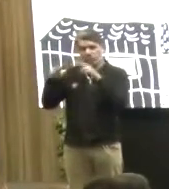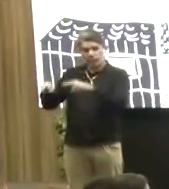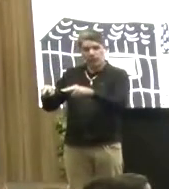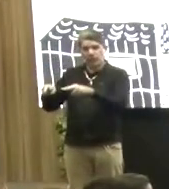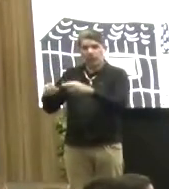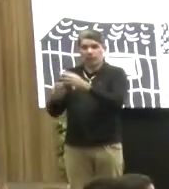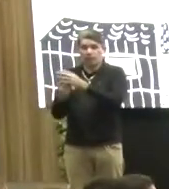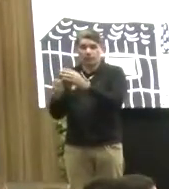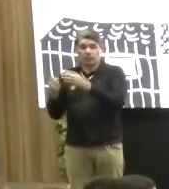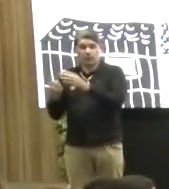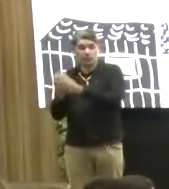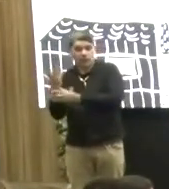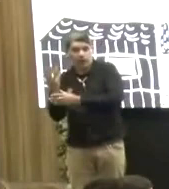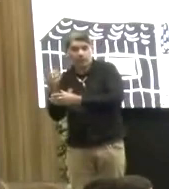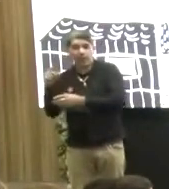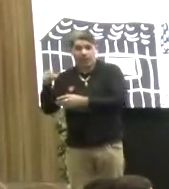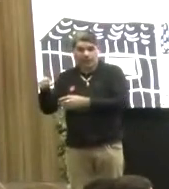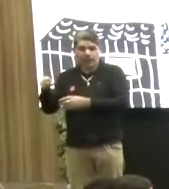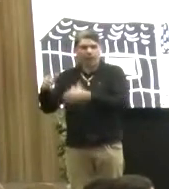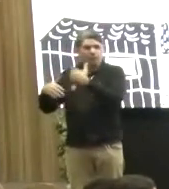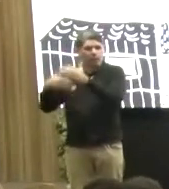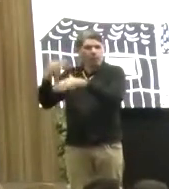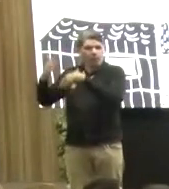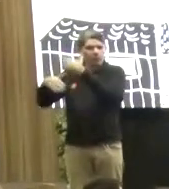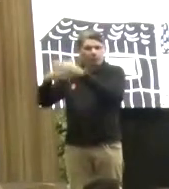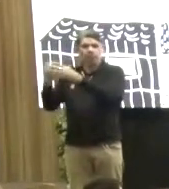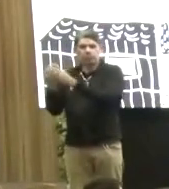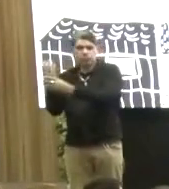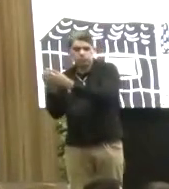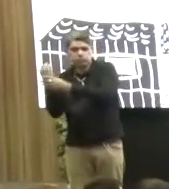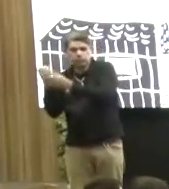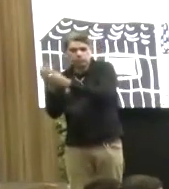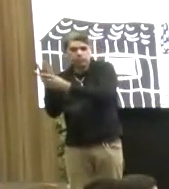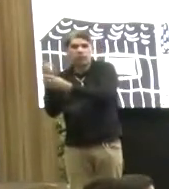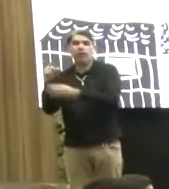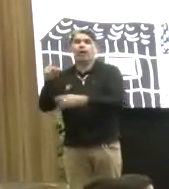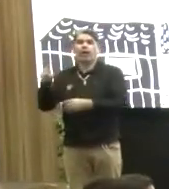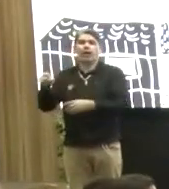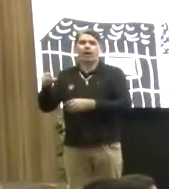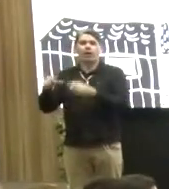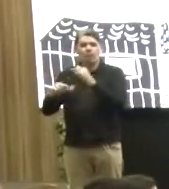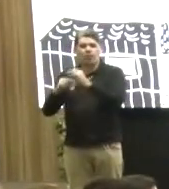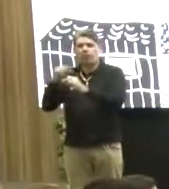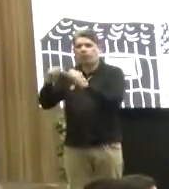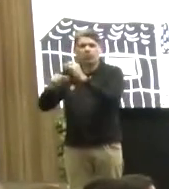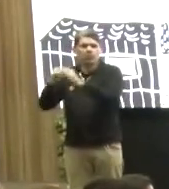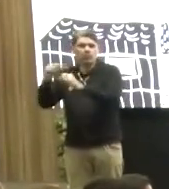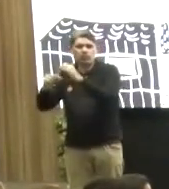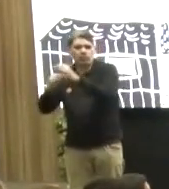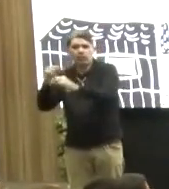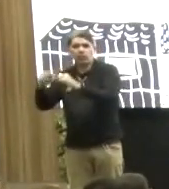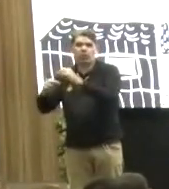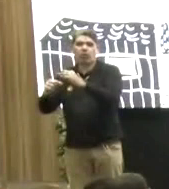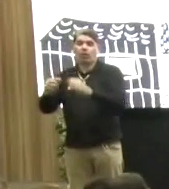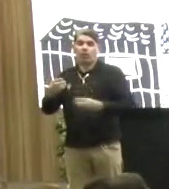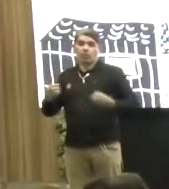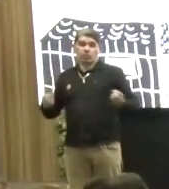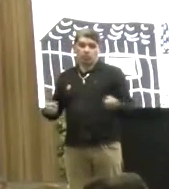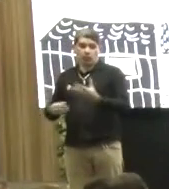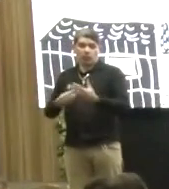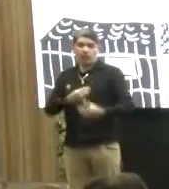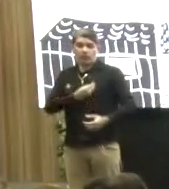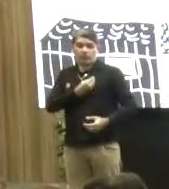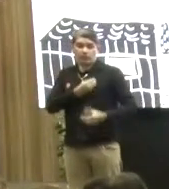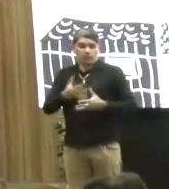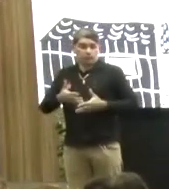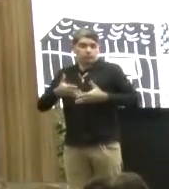mesma teimosamente se fabrica. Vê-la brotar como há pouco em nova vida explodida. Mesmo